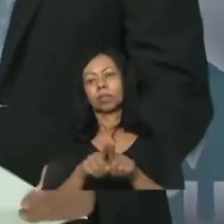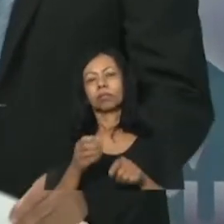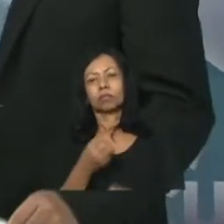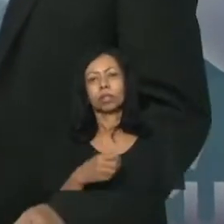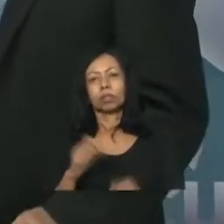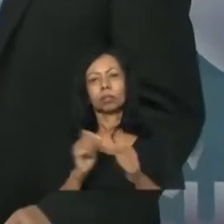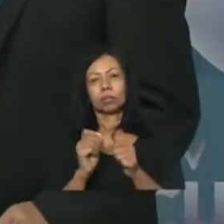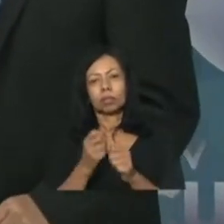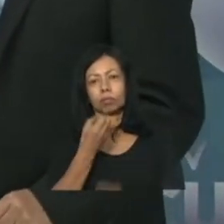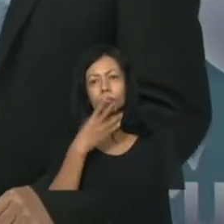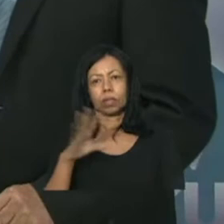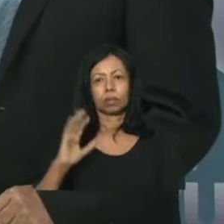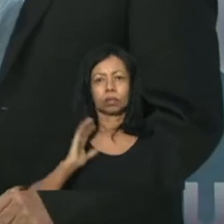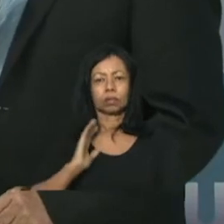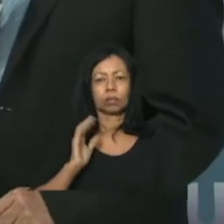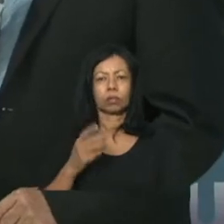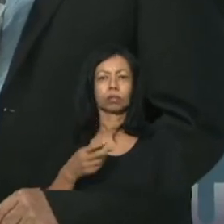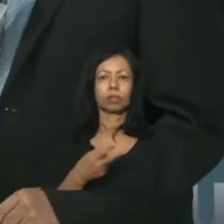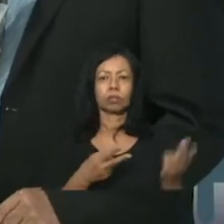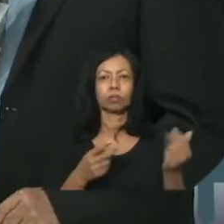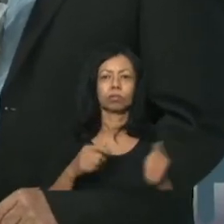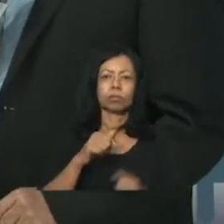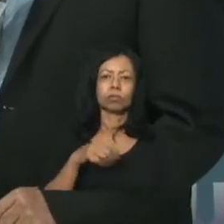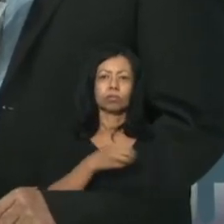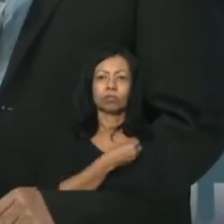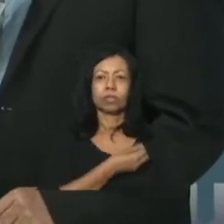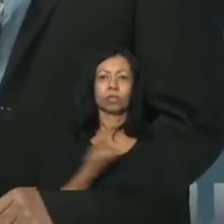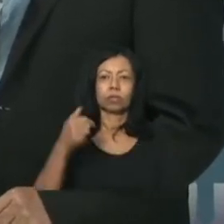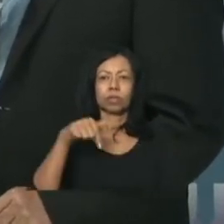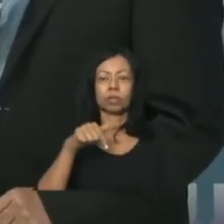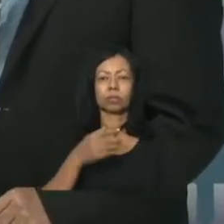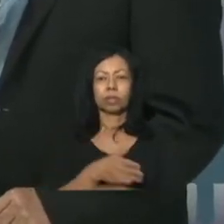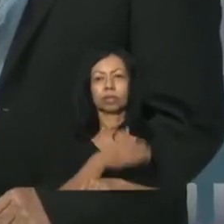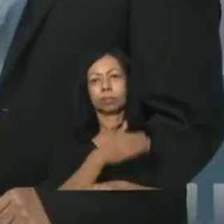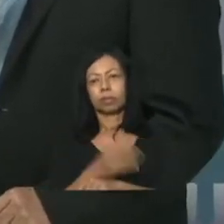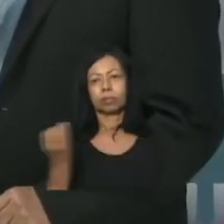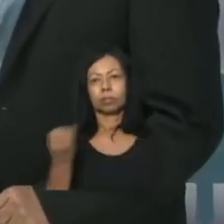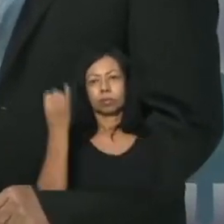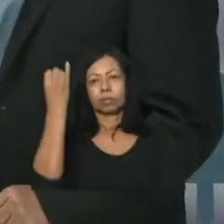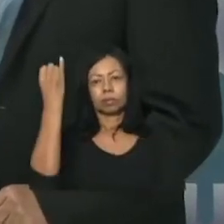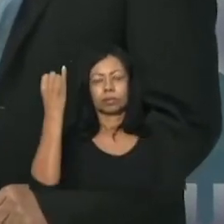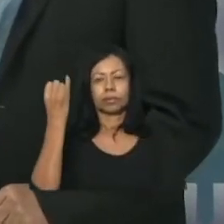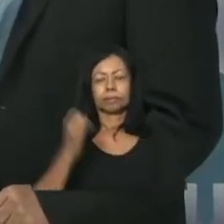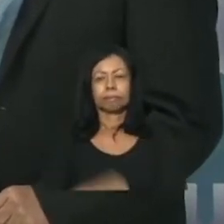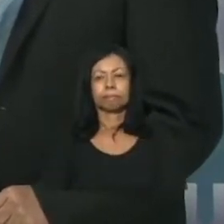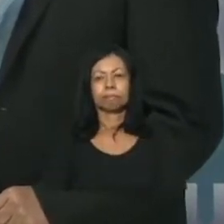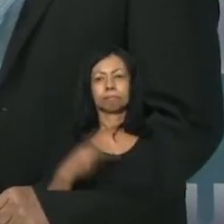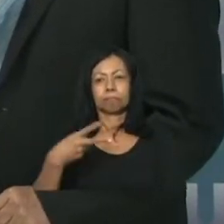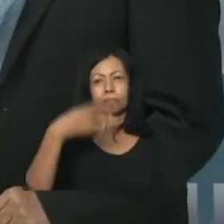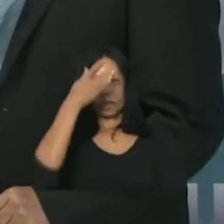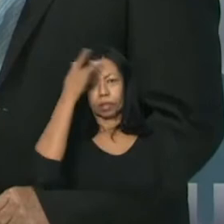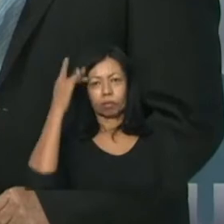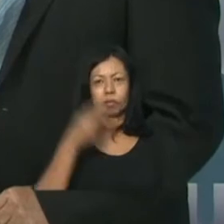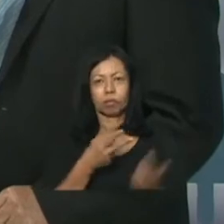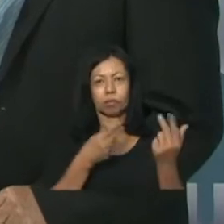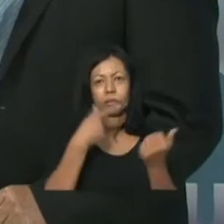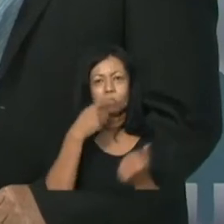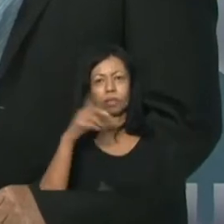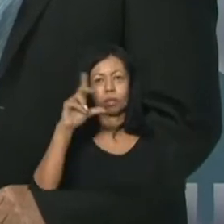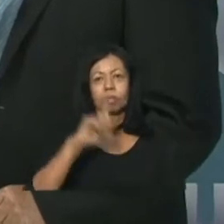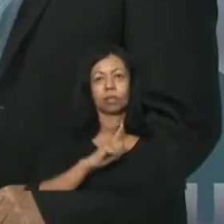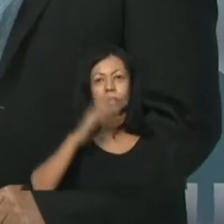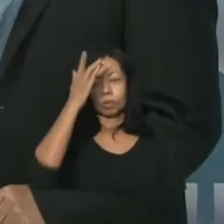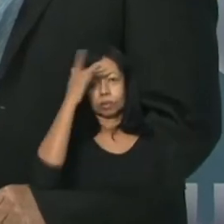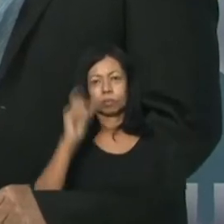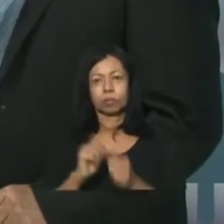cidade enquanto estiveram conosco, não é? Não, sim, duas pessoas que tiveram uma participação importantíssima. Como eu disse hoje na plenária, tem pessoas que